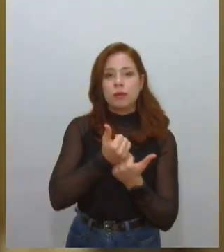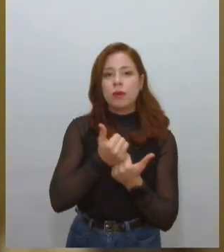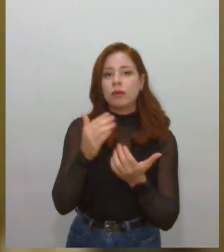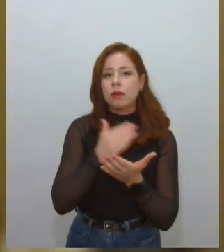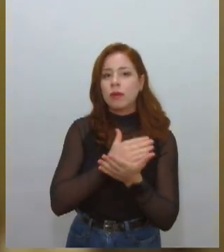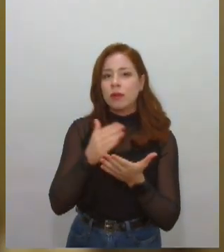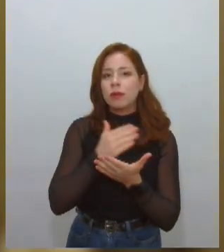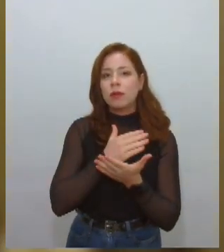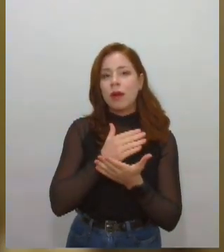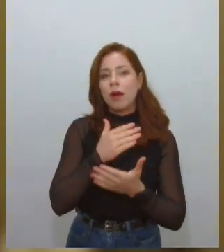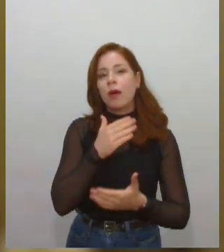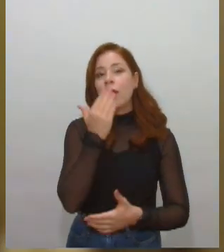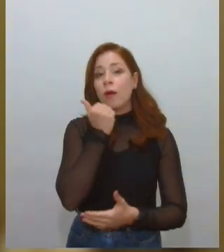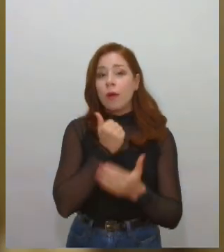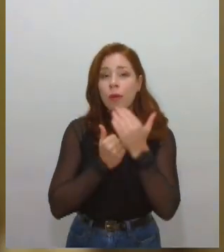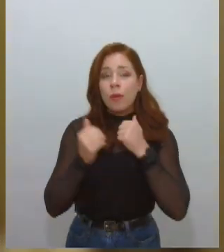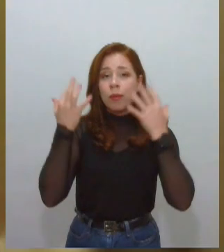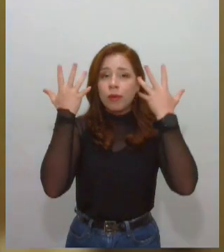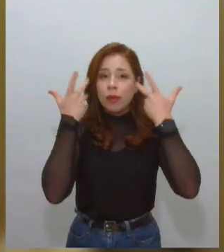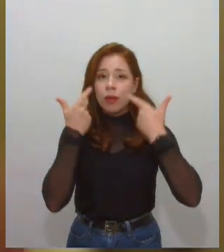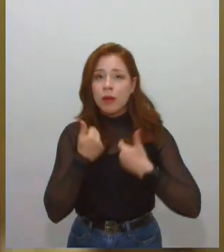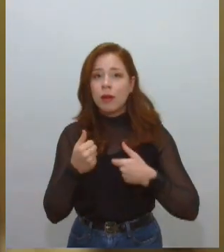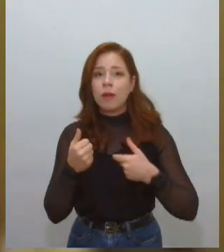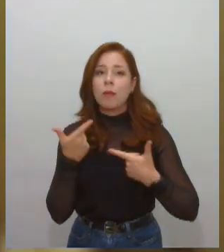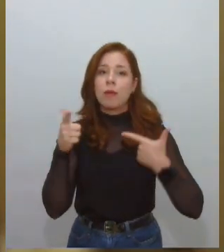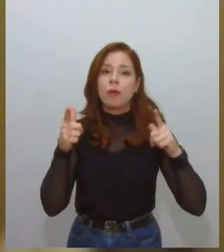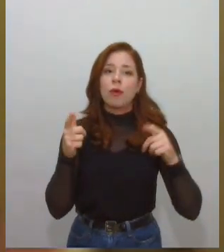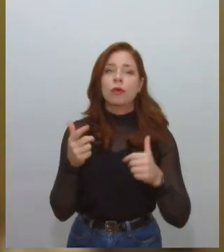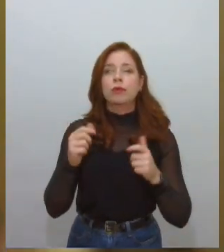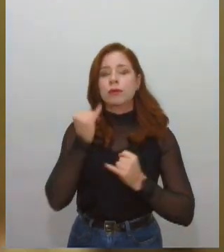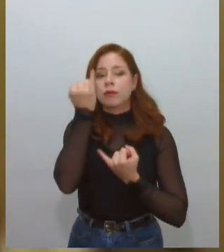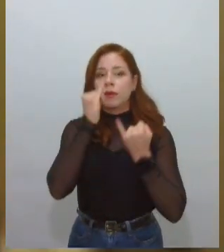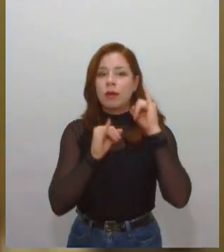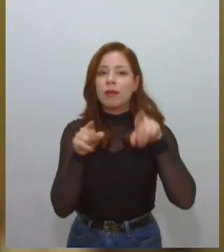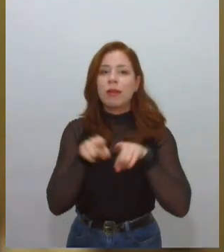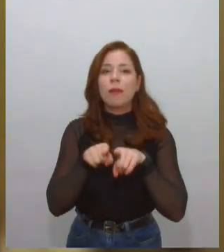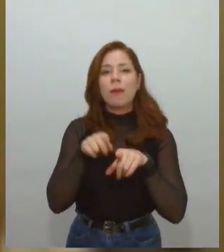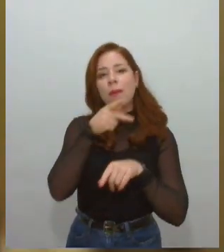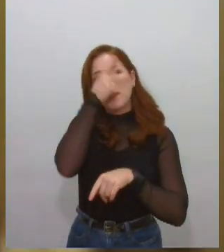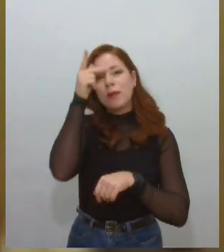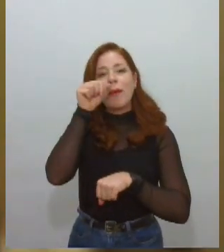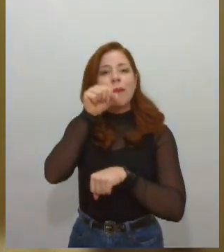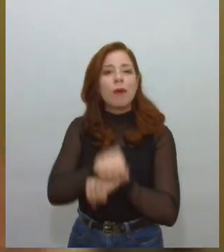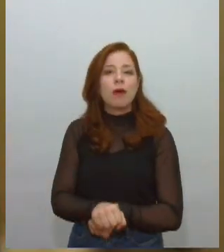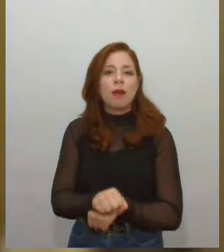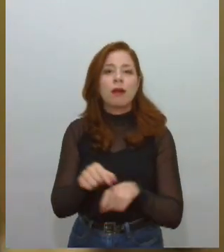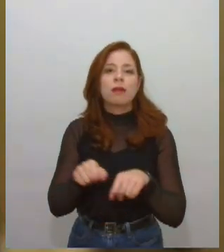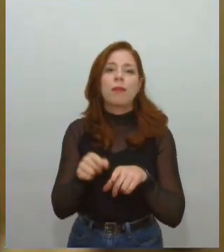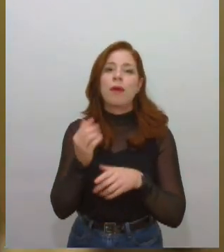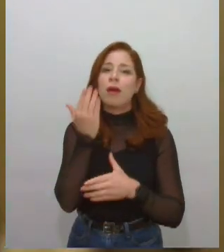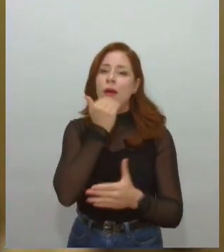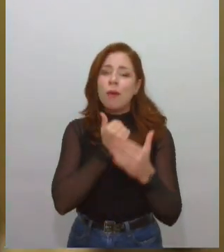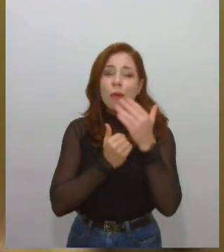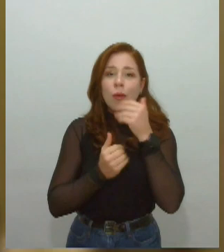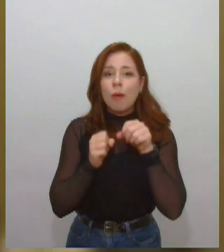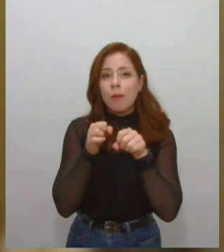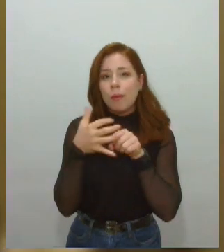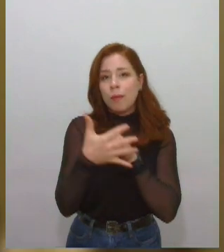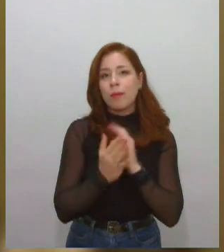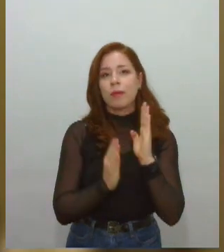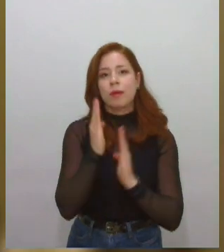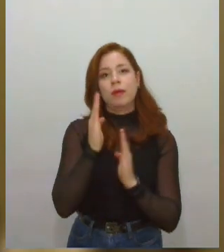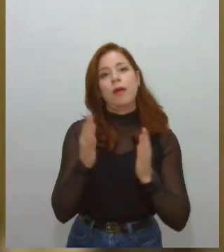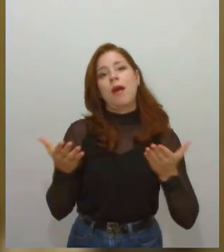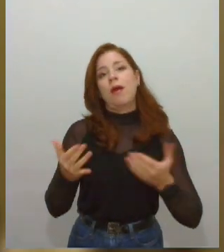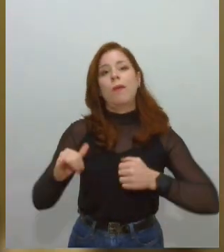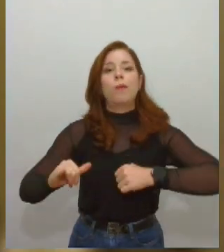ultraprocessado, o sedentarismo e comer demais durante a pandemia resultou em um excesso de peso na criança e no